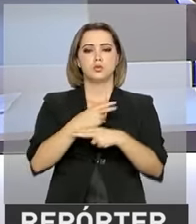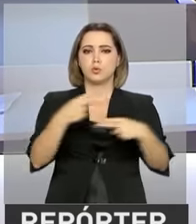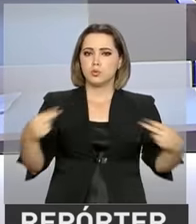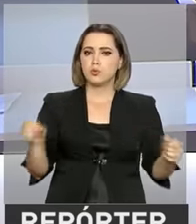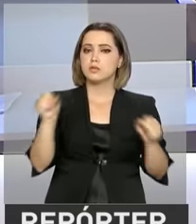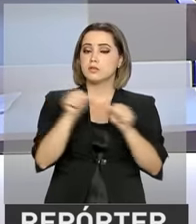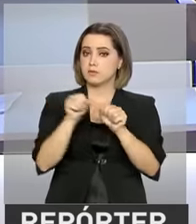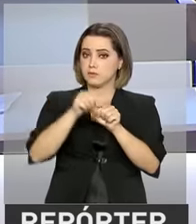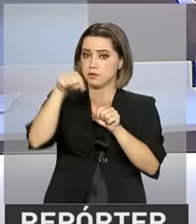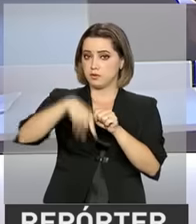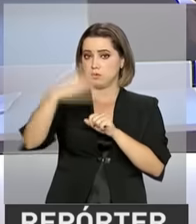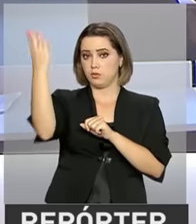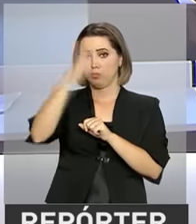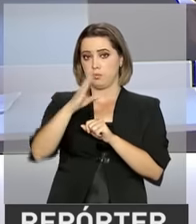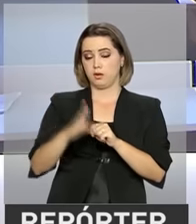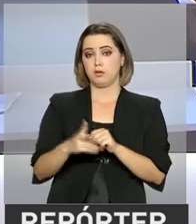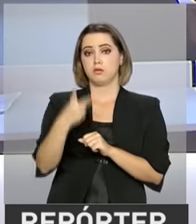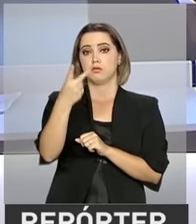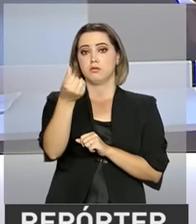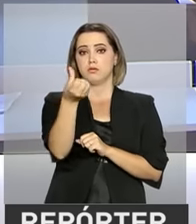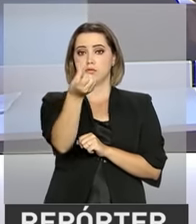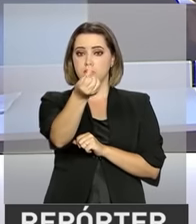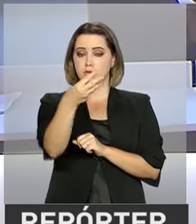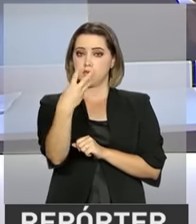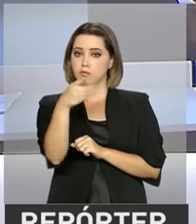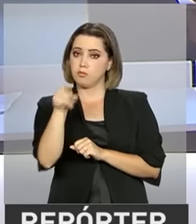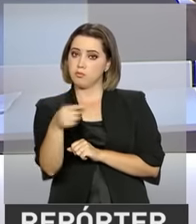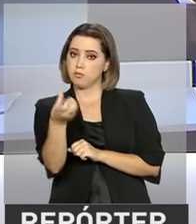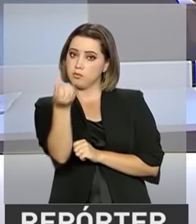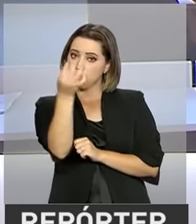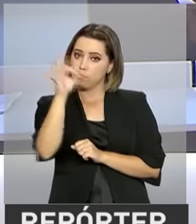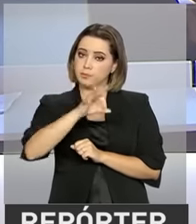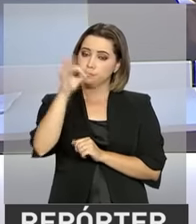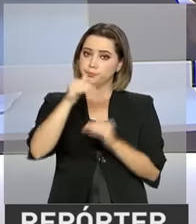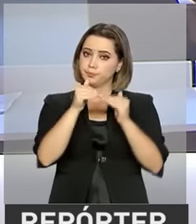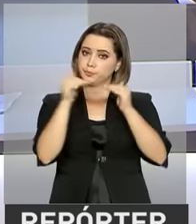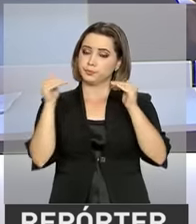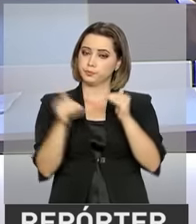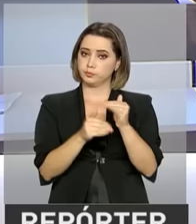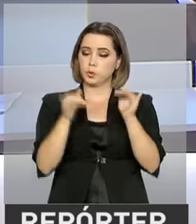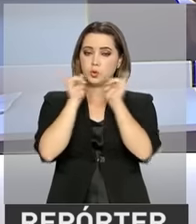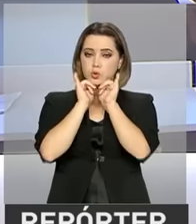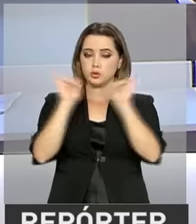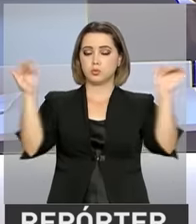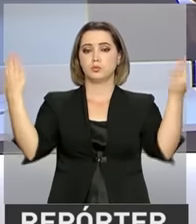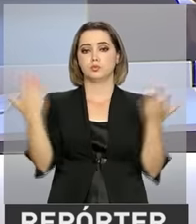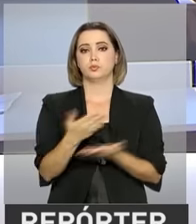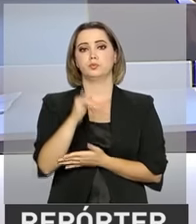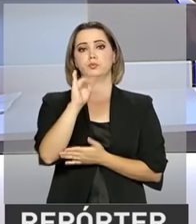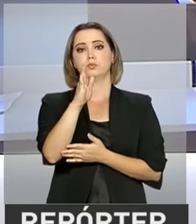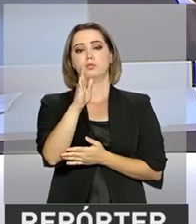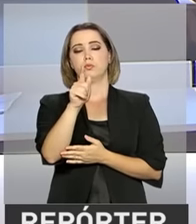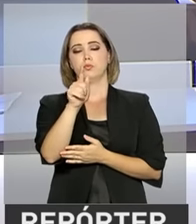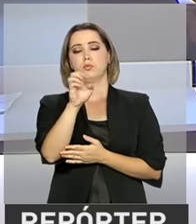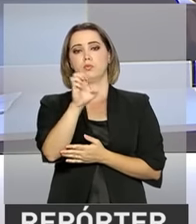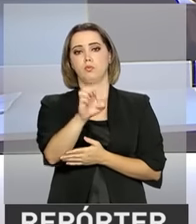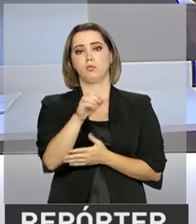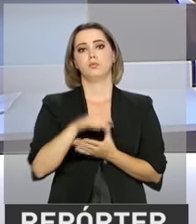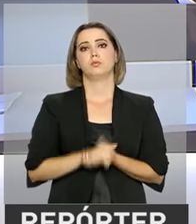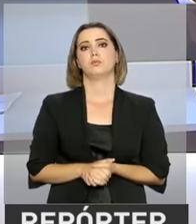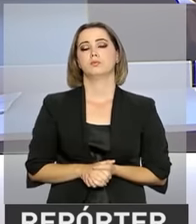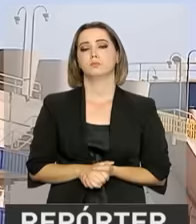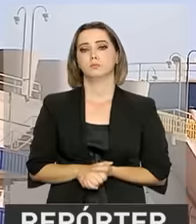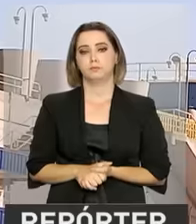no país fechou 2016 com uma queda de 3,6 por. os números foram divulgados hoje pelo